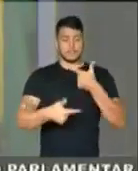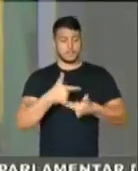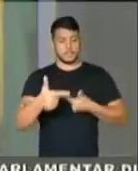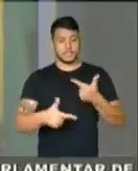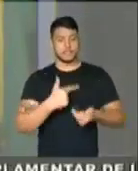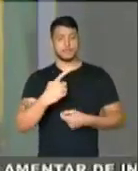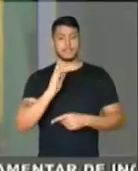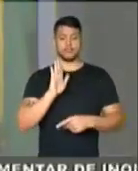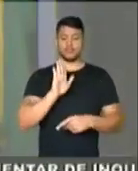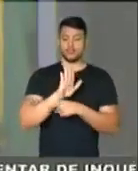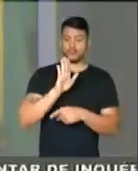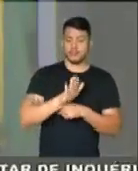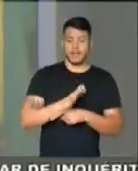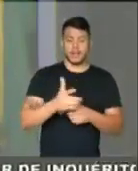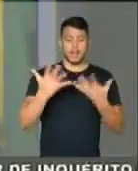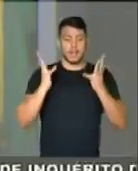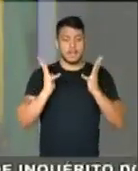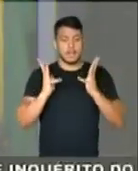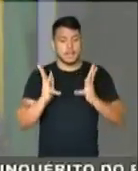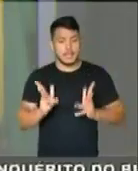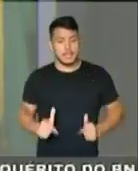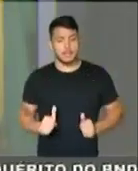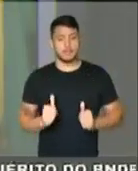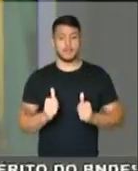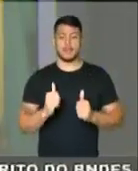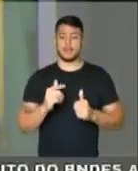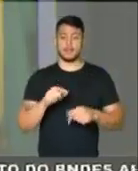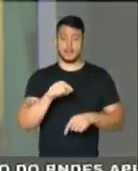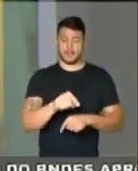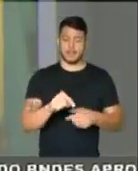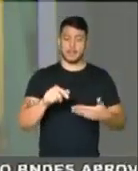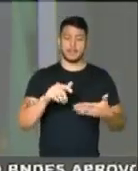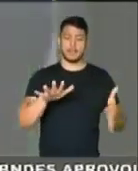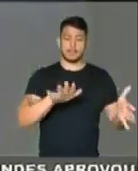prejuízos ambientais causados por esse lamentável desastre. Deputado